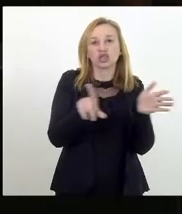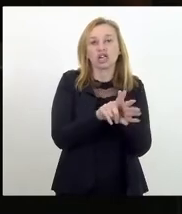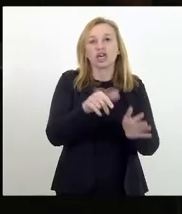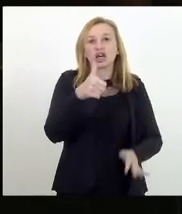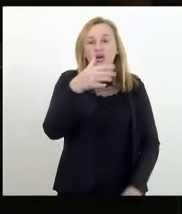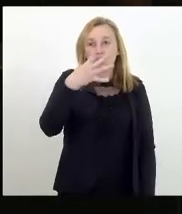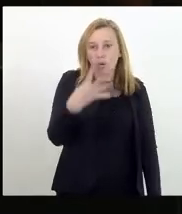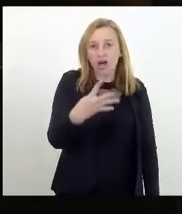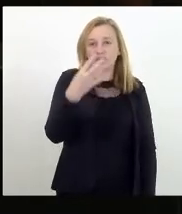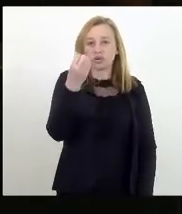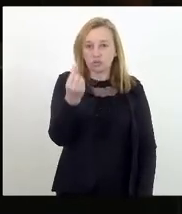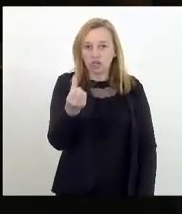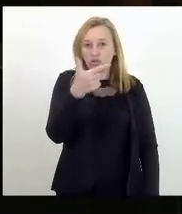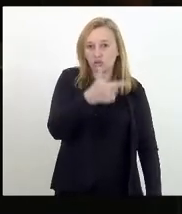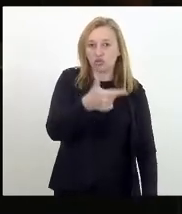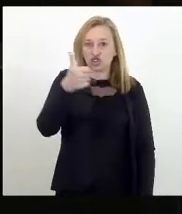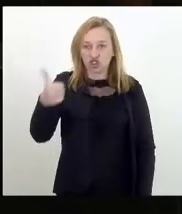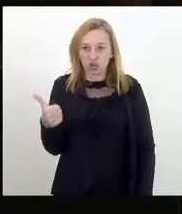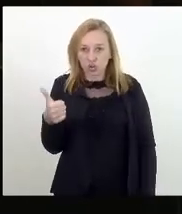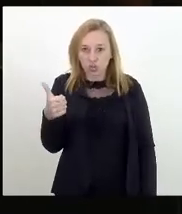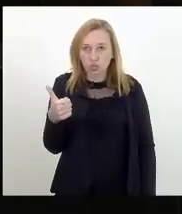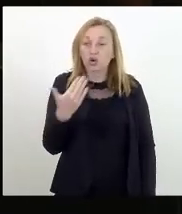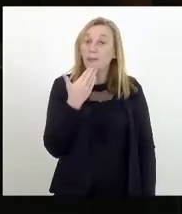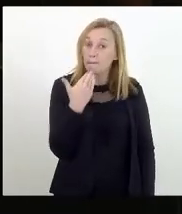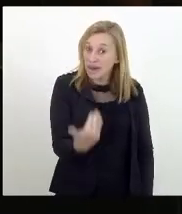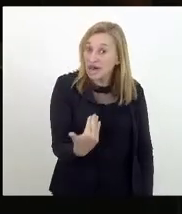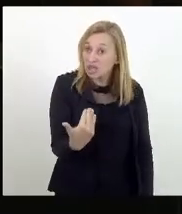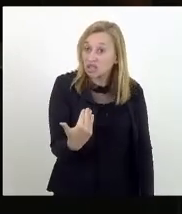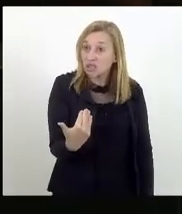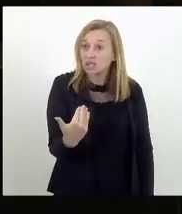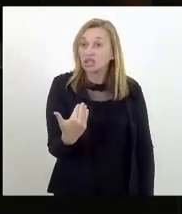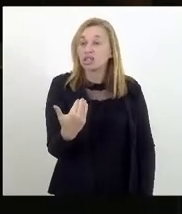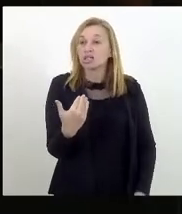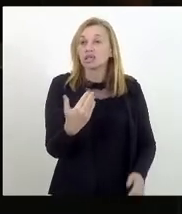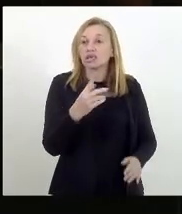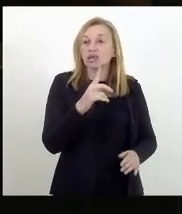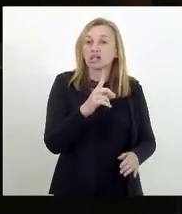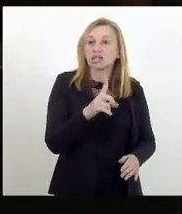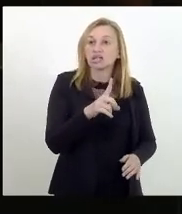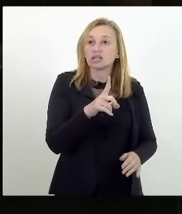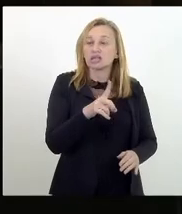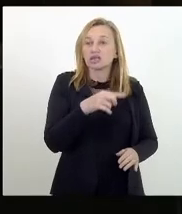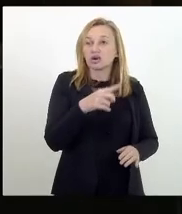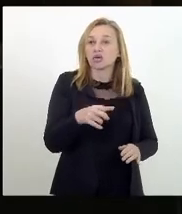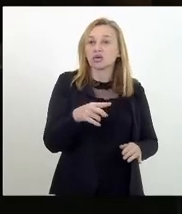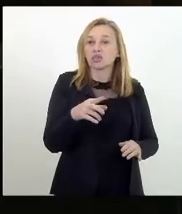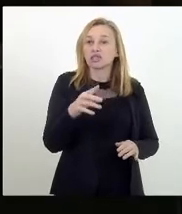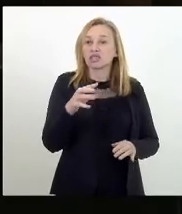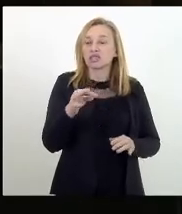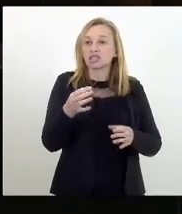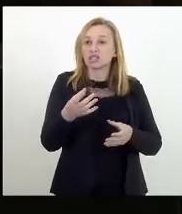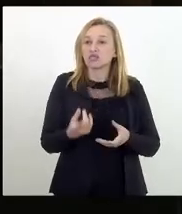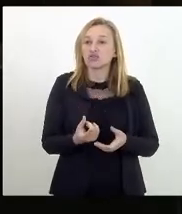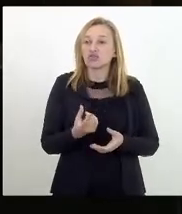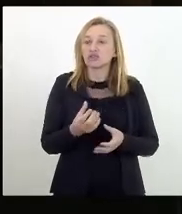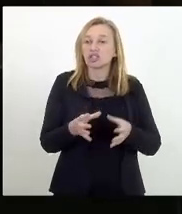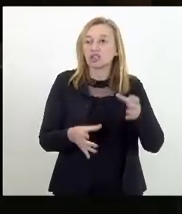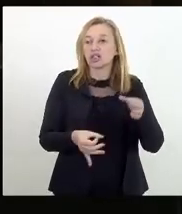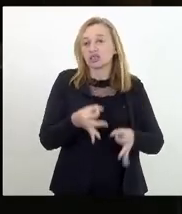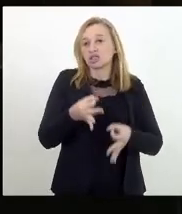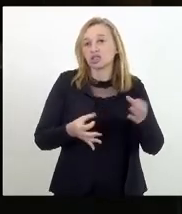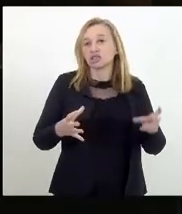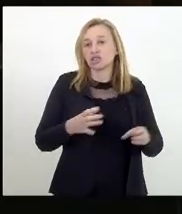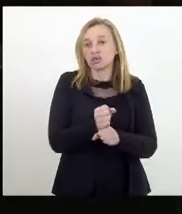46 de 2021 que pede a isenção tributária para aquisição